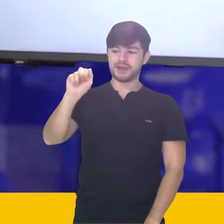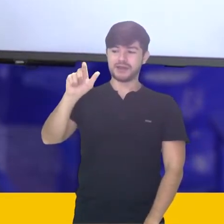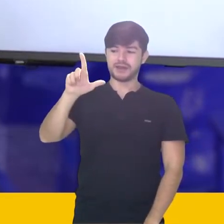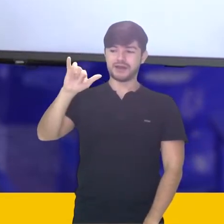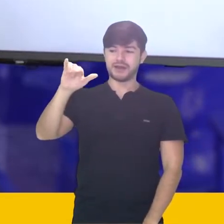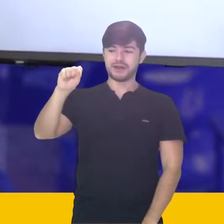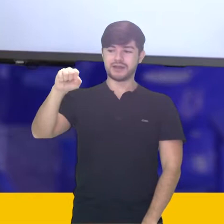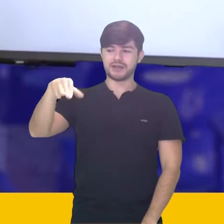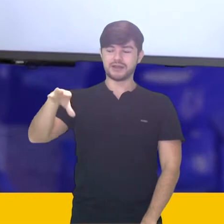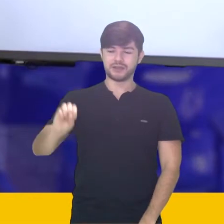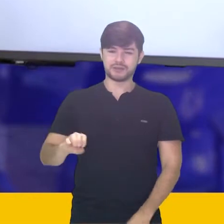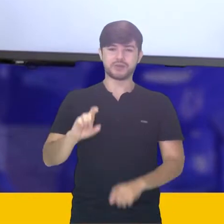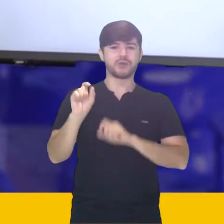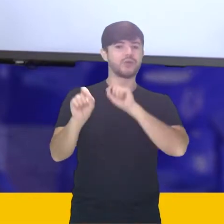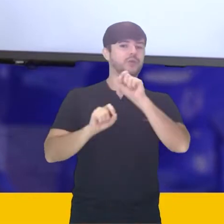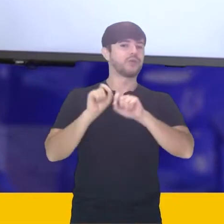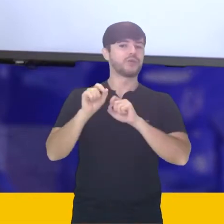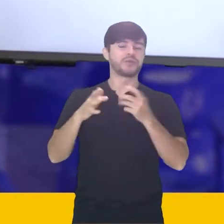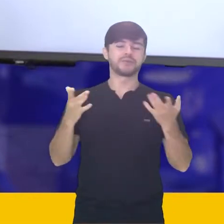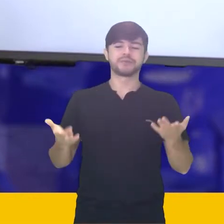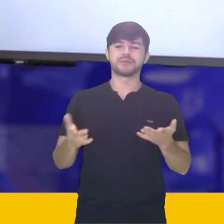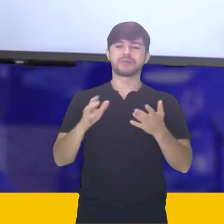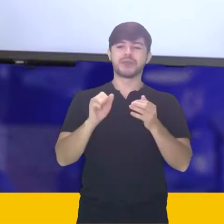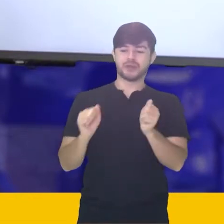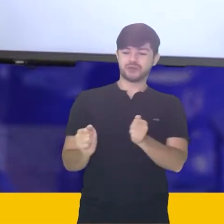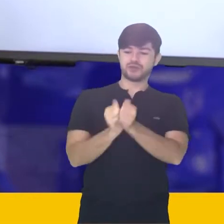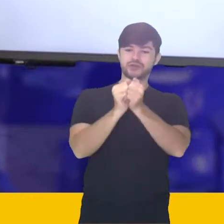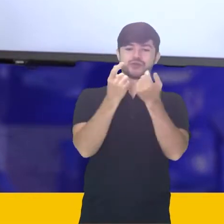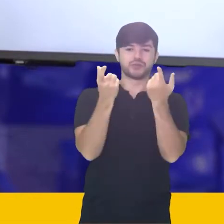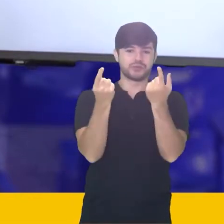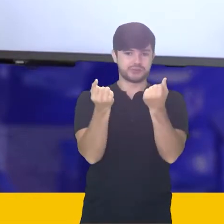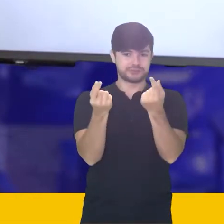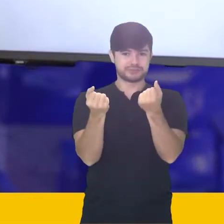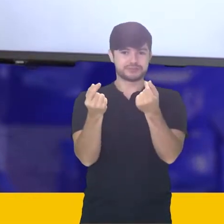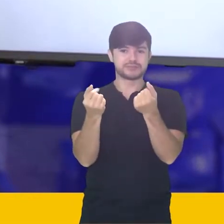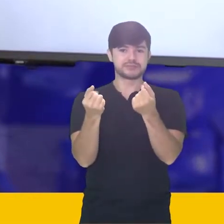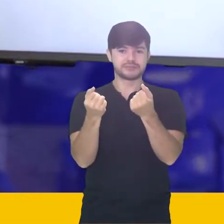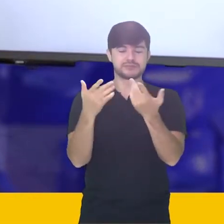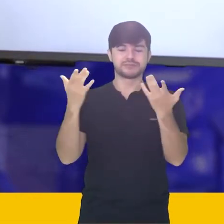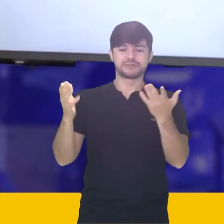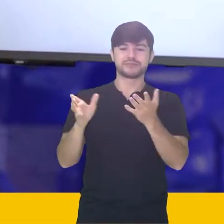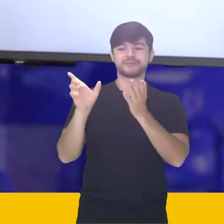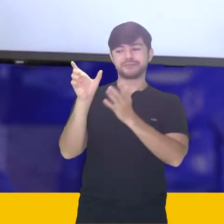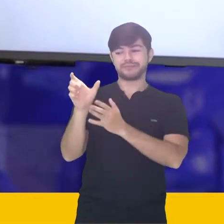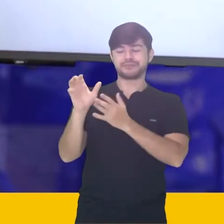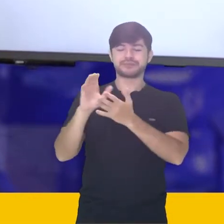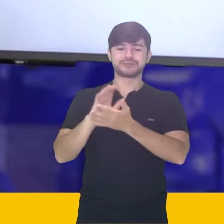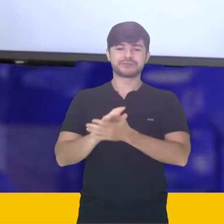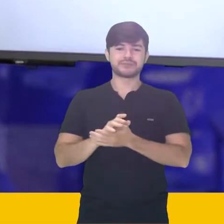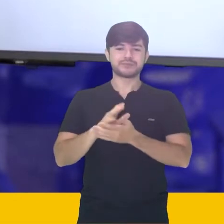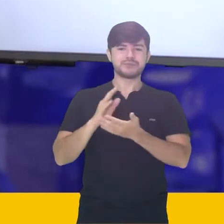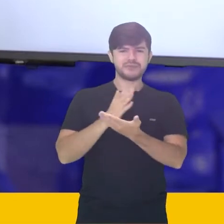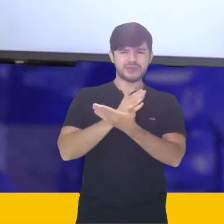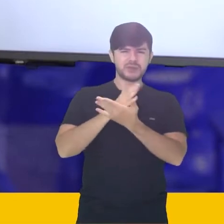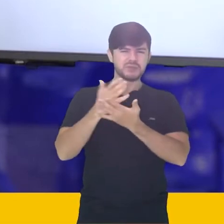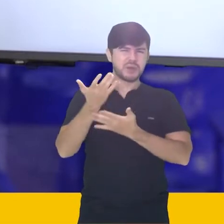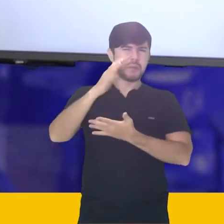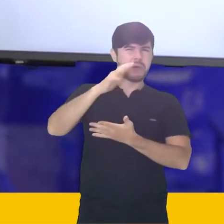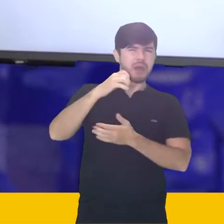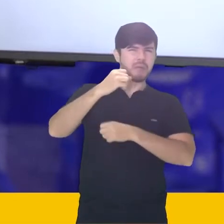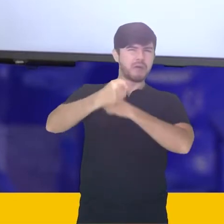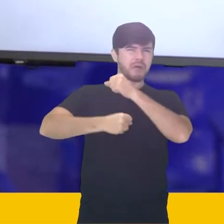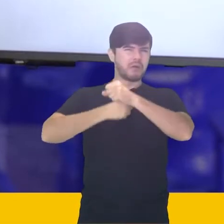intensificada também junto com a economia, né? Então, o neoliberalismo, a partir da década de